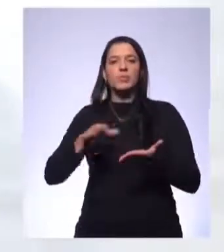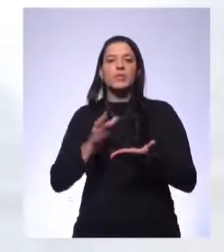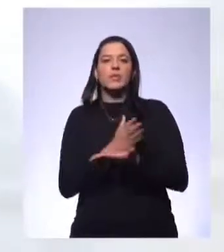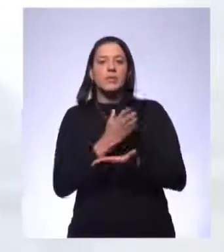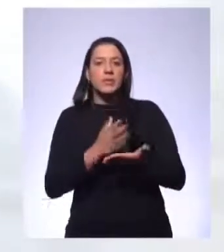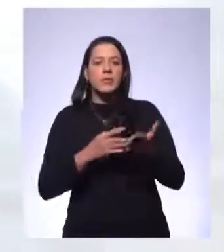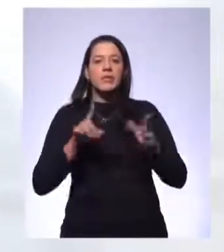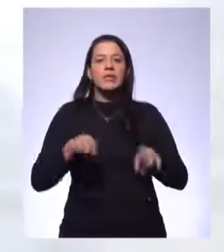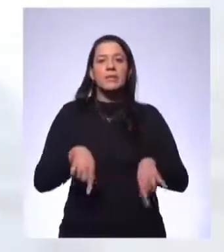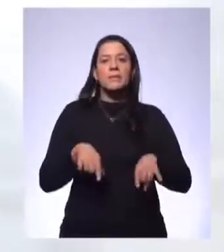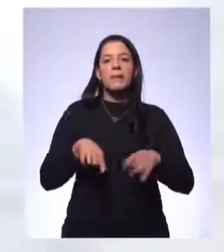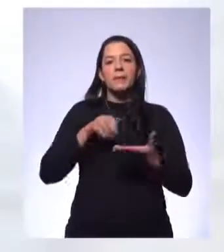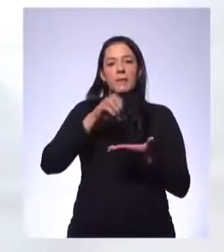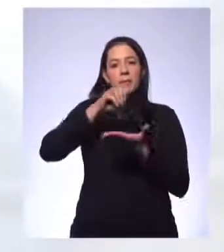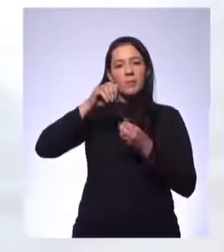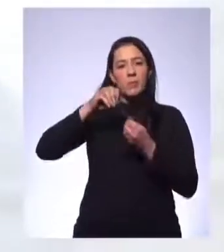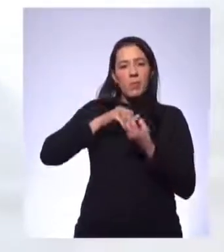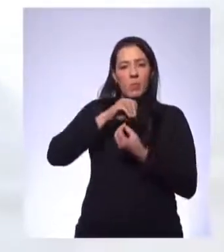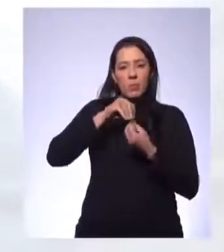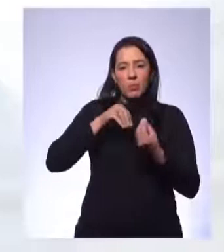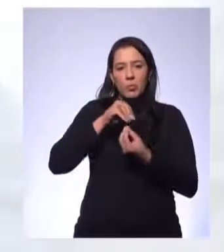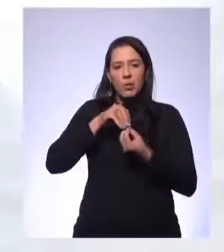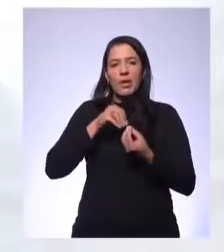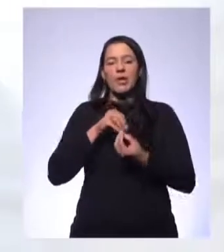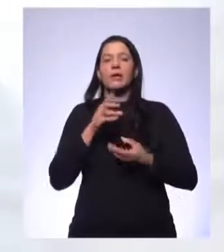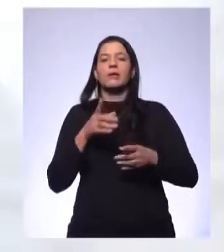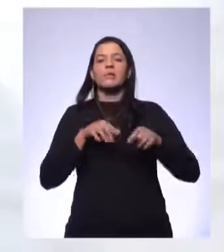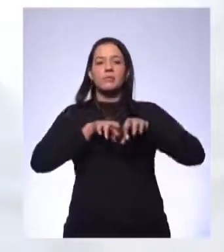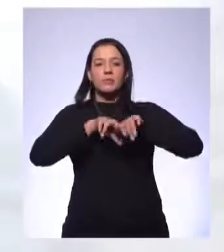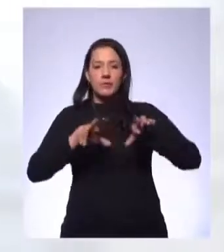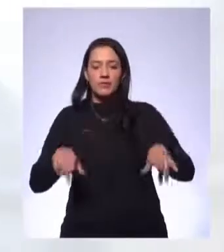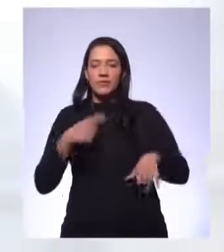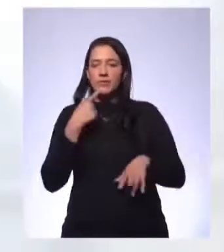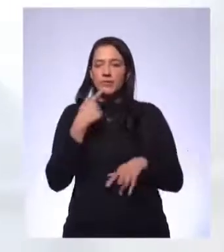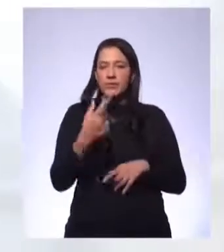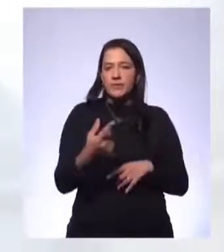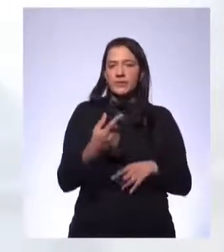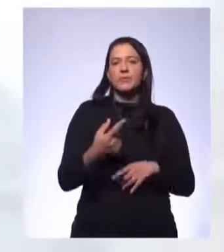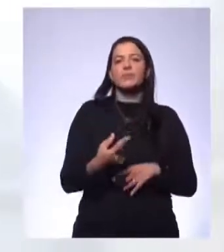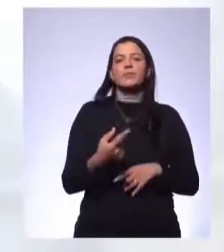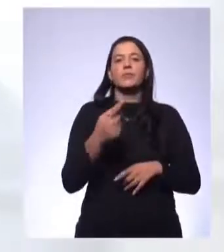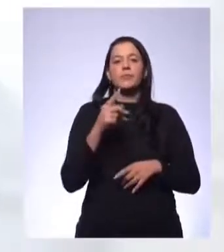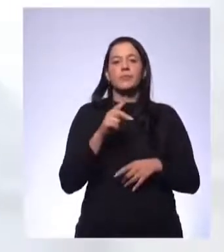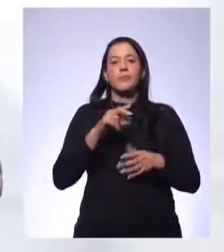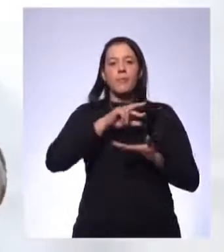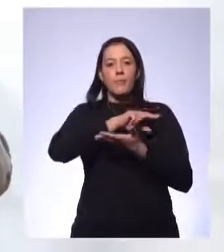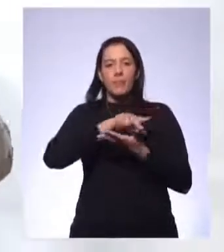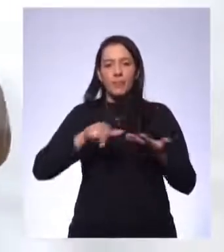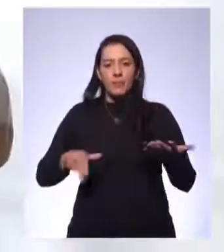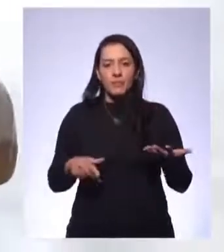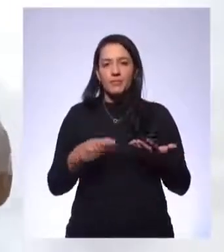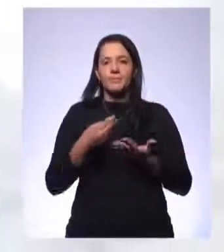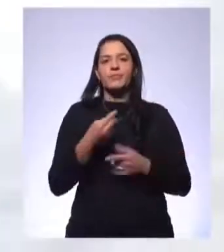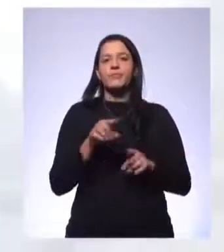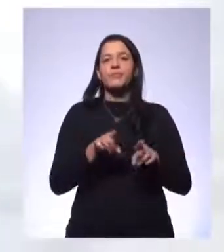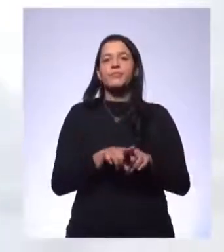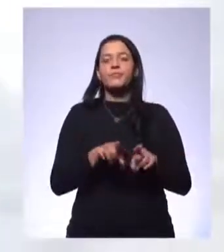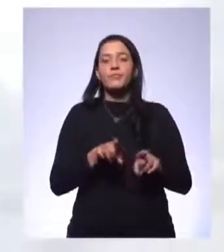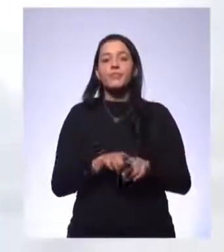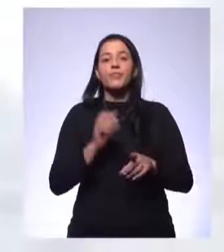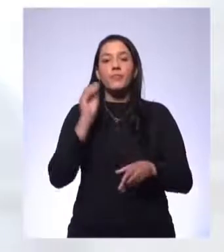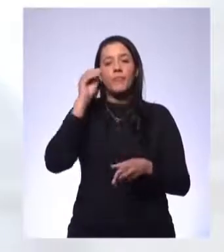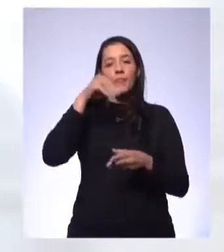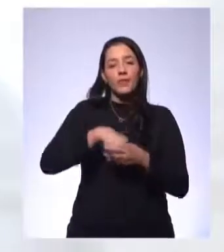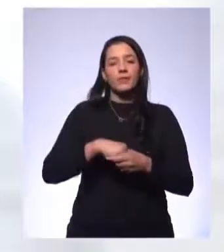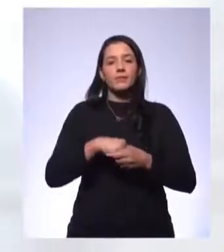e biomoleculares, a gente está falando da H2O. Quando a gente está falando da água como funções que a gente tem dentro